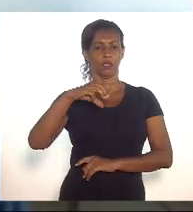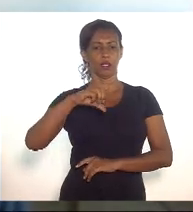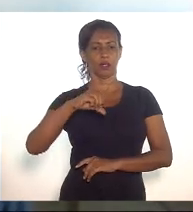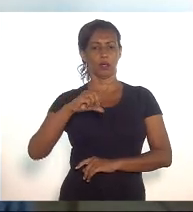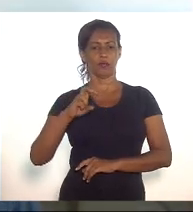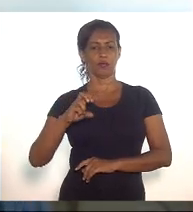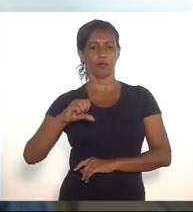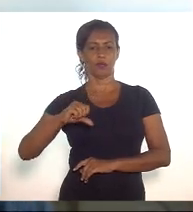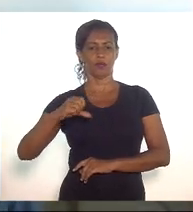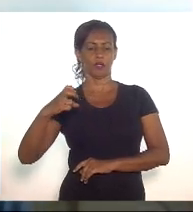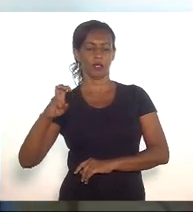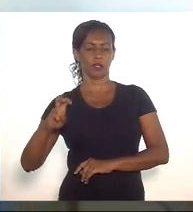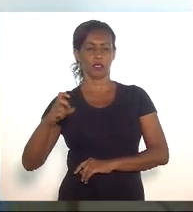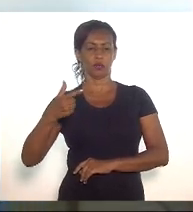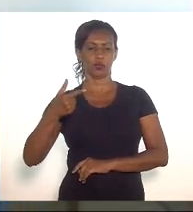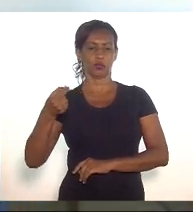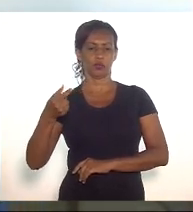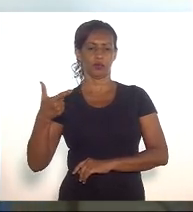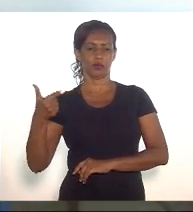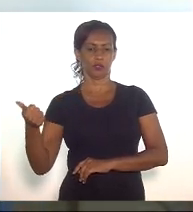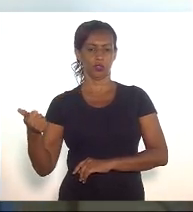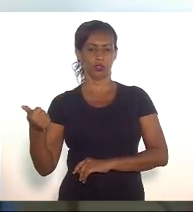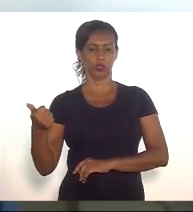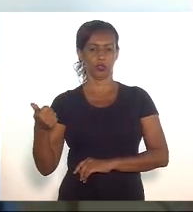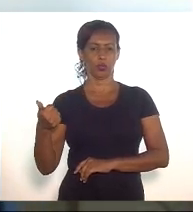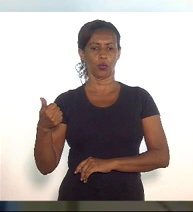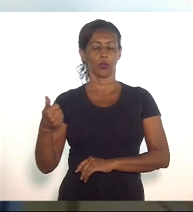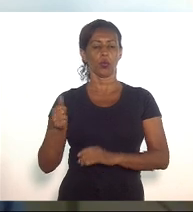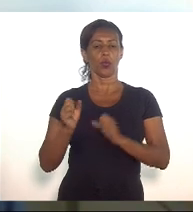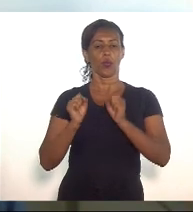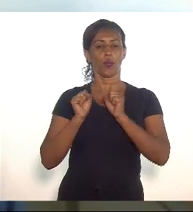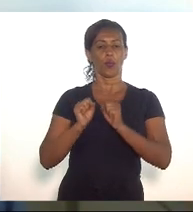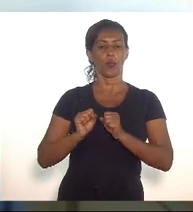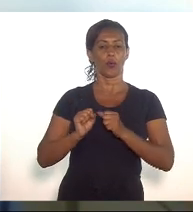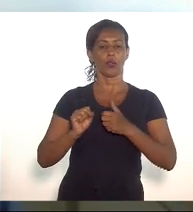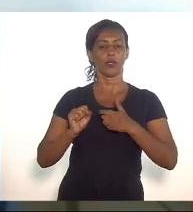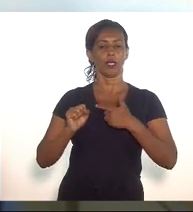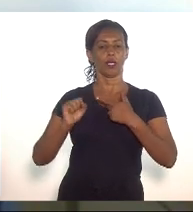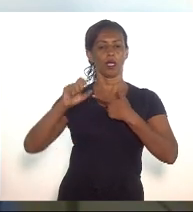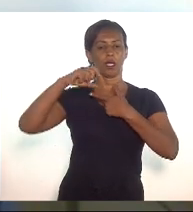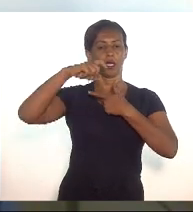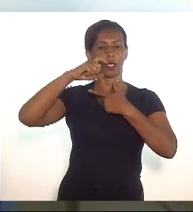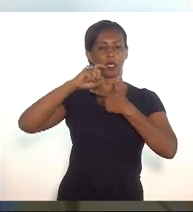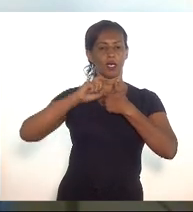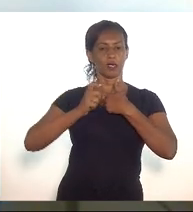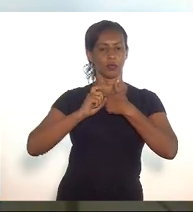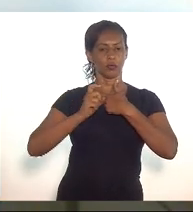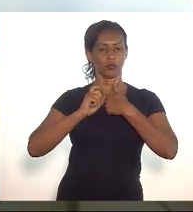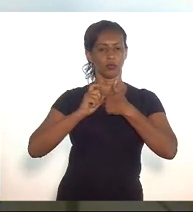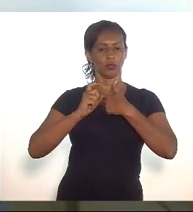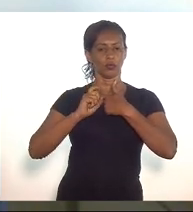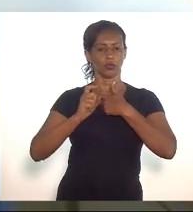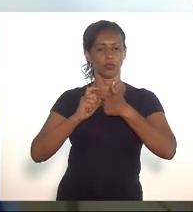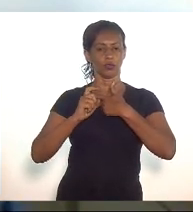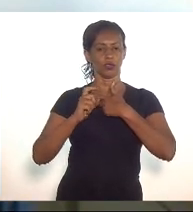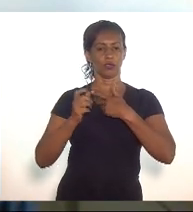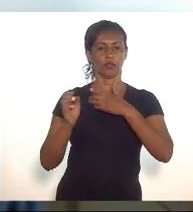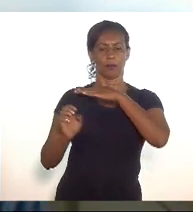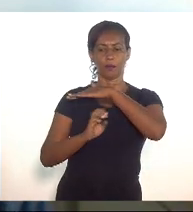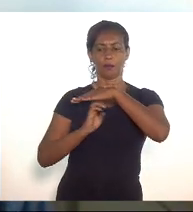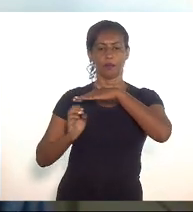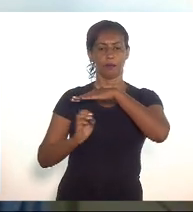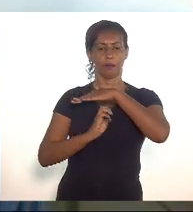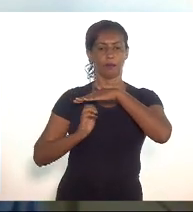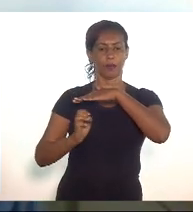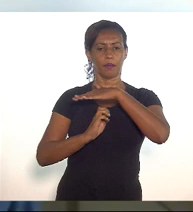de 2021, de autoria do Poder Executivo, que estabelece tratamento tributário especial para as empresas